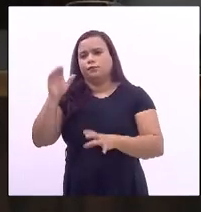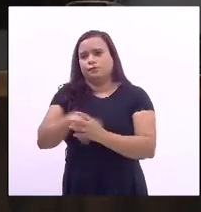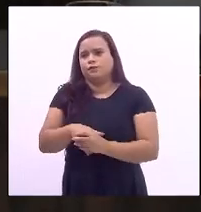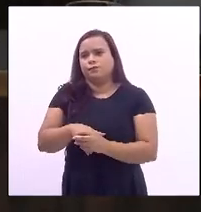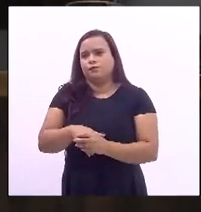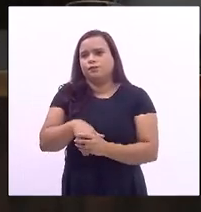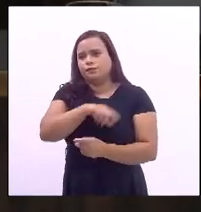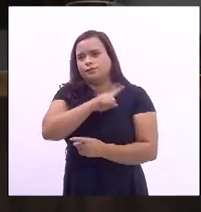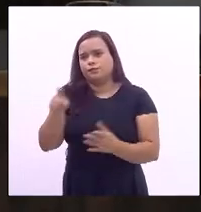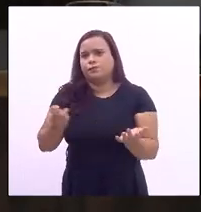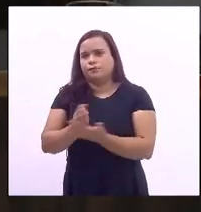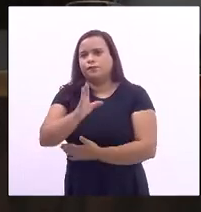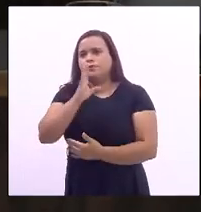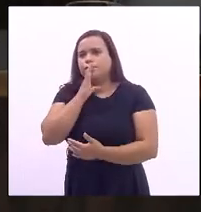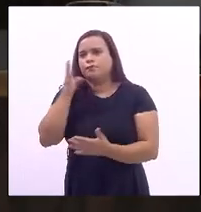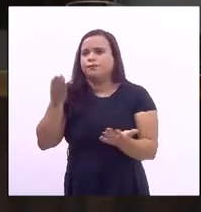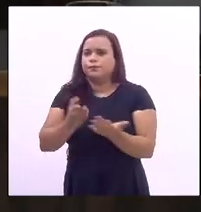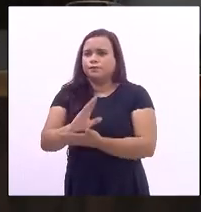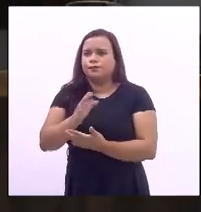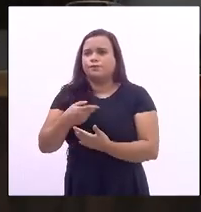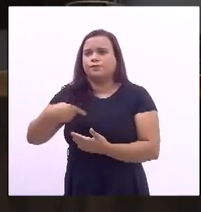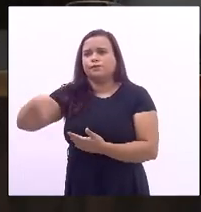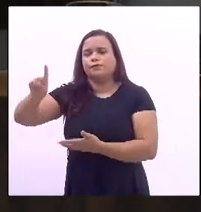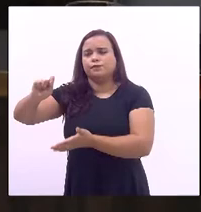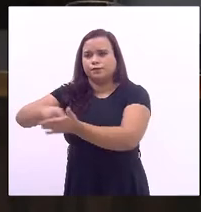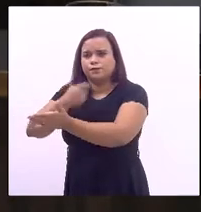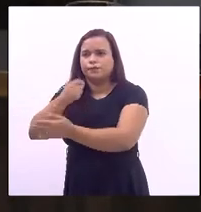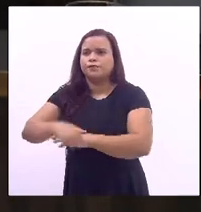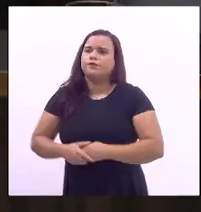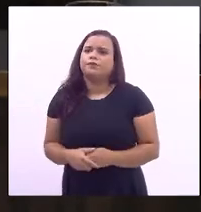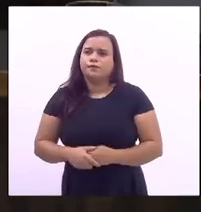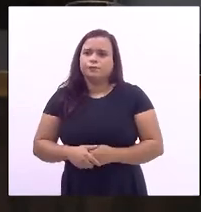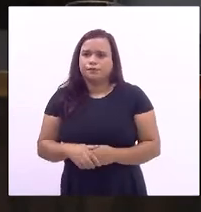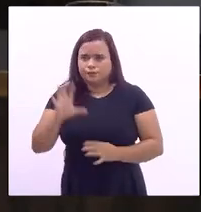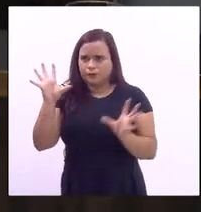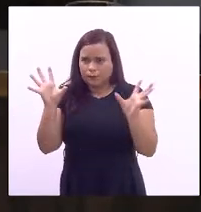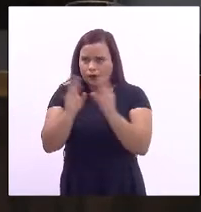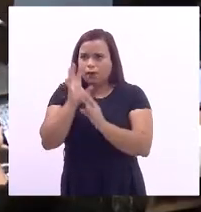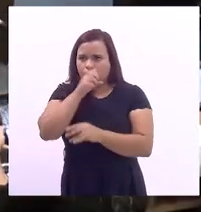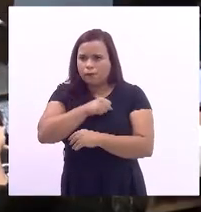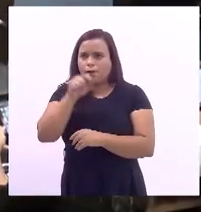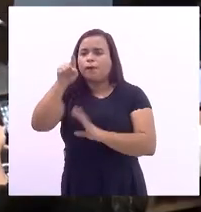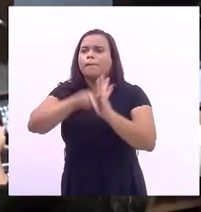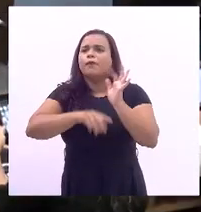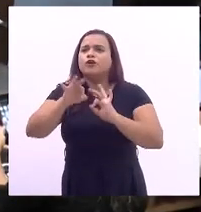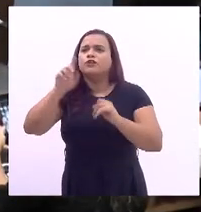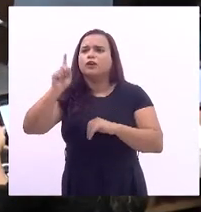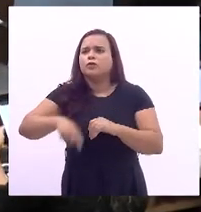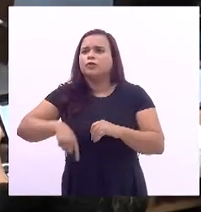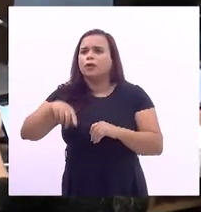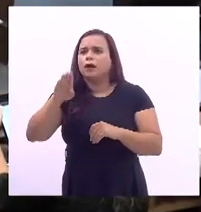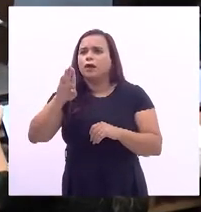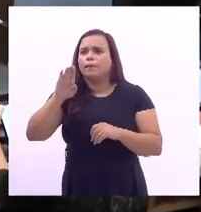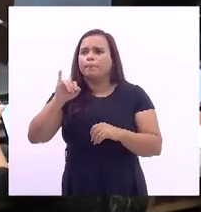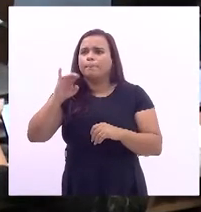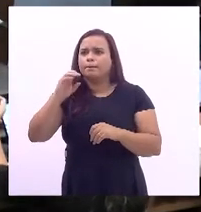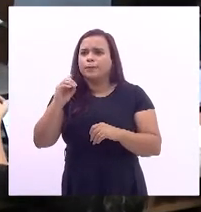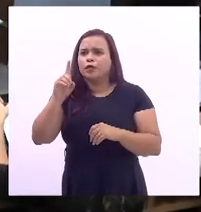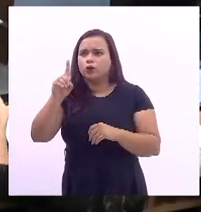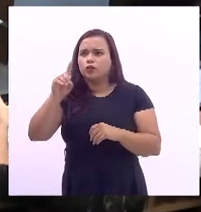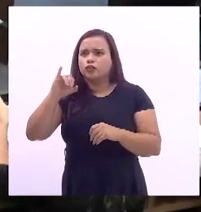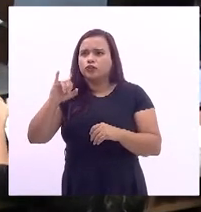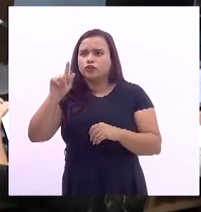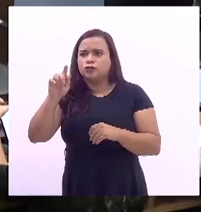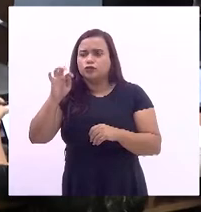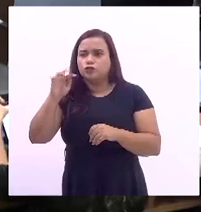seus a comissão aprovado vai autógrafo da mente esse projeto é o de biodigestores é